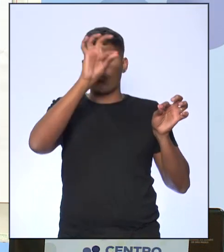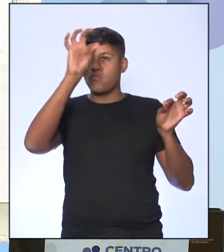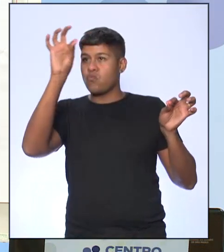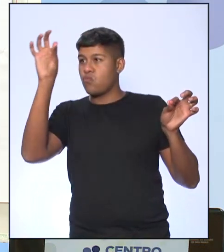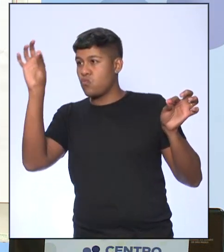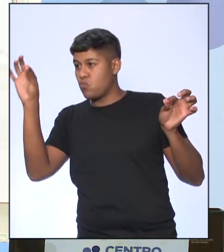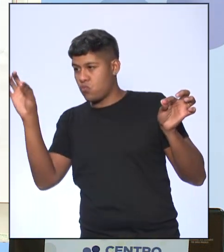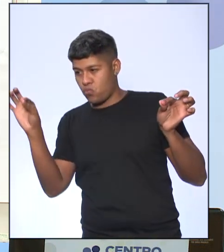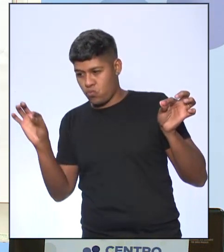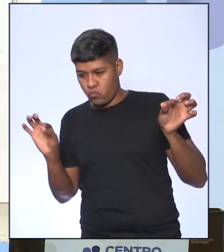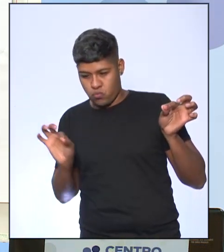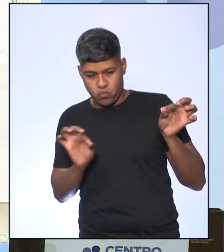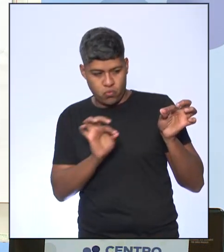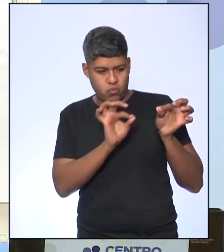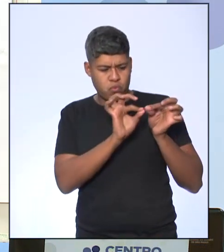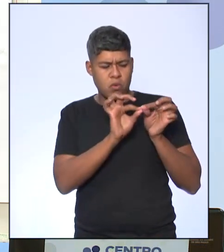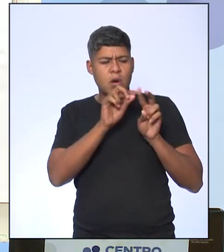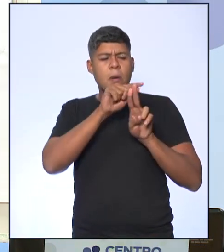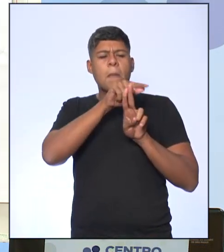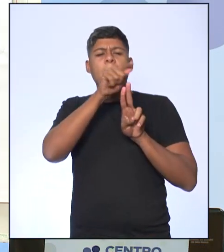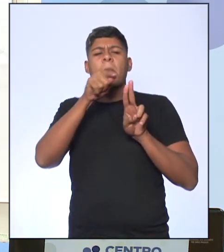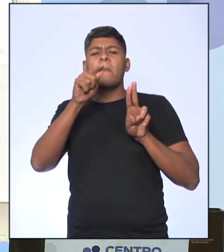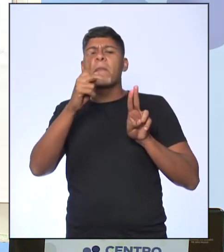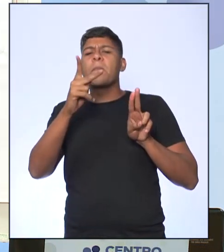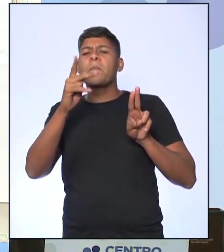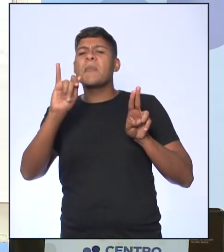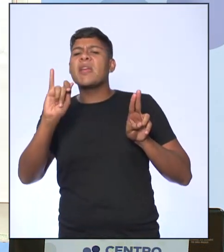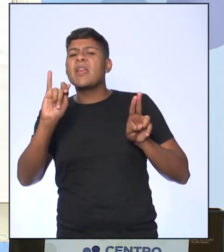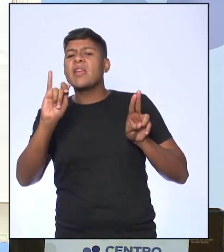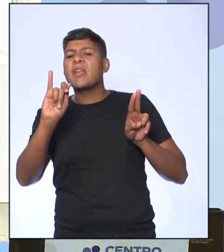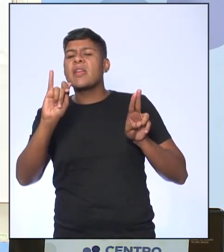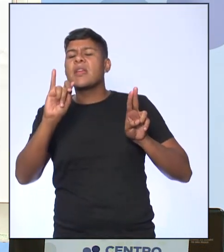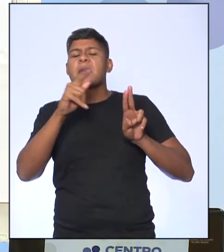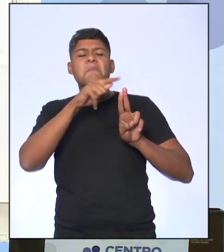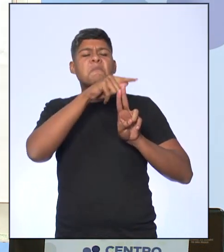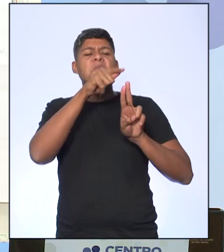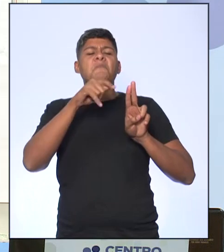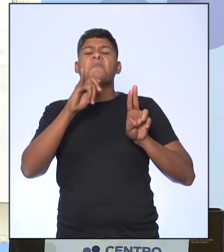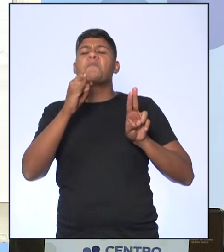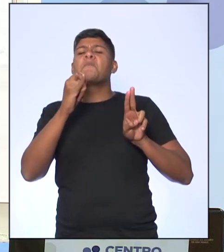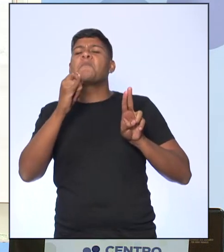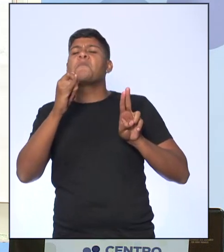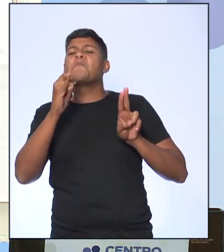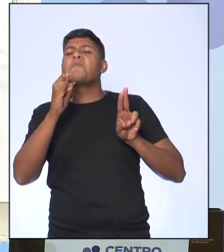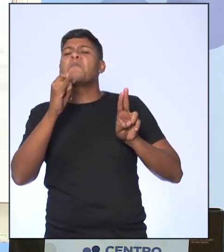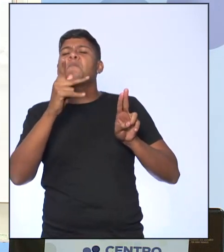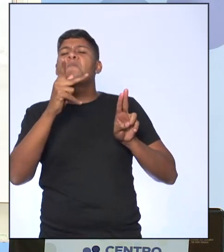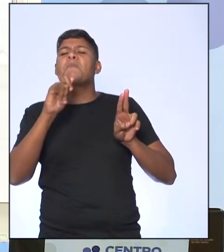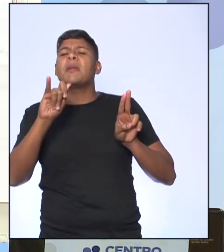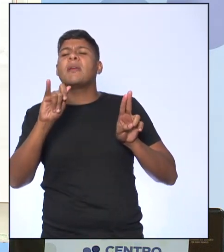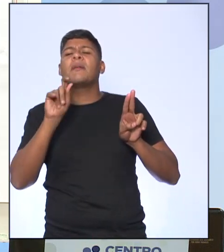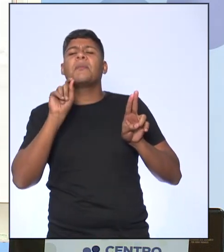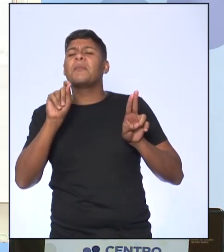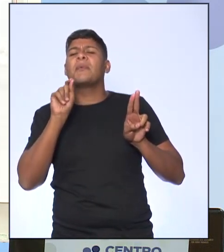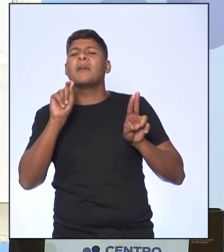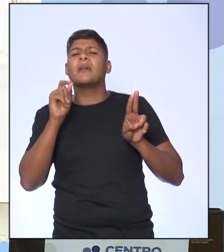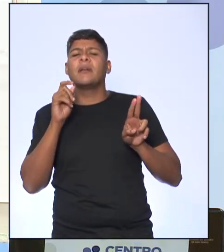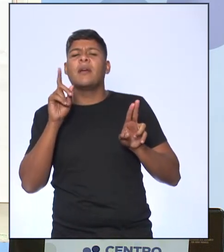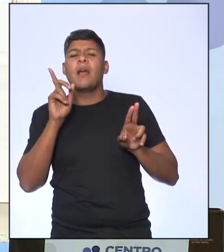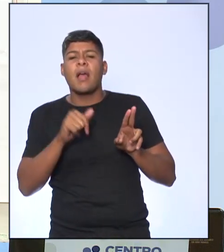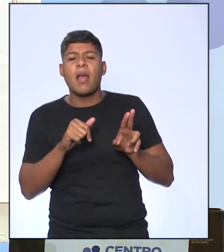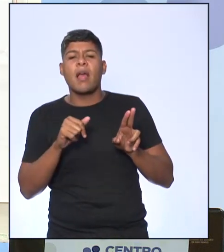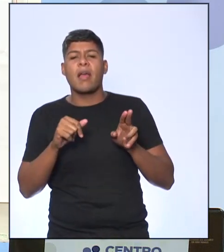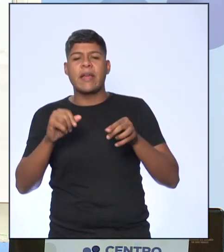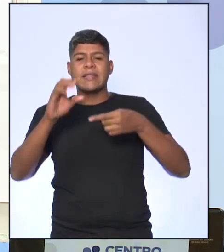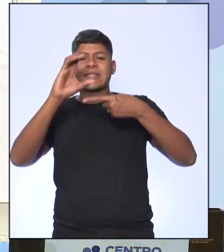π. O que é o π? O π nada mais é do que o comprimento dividido